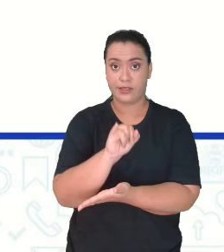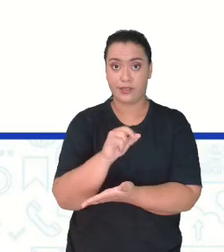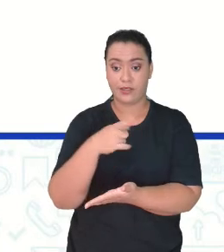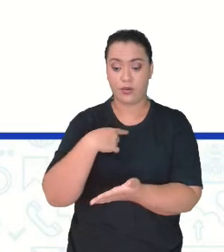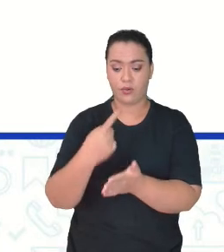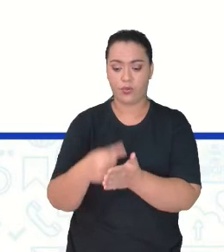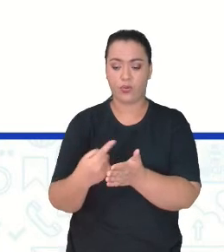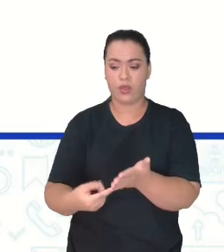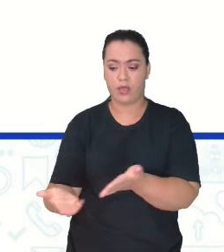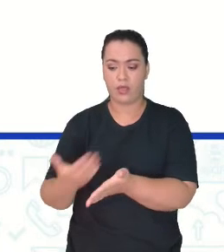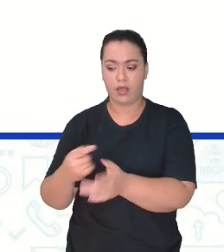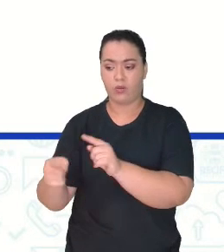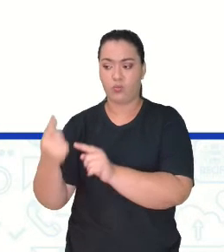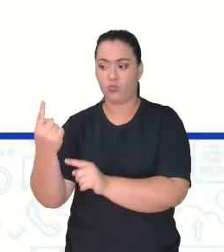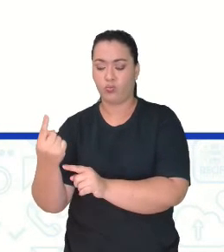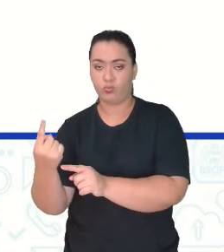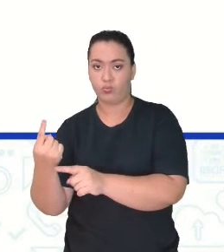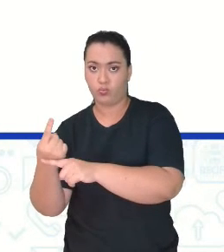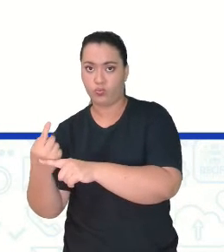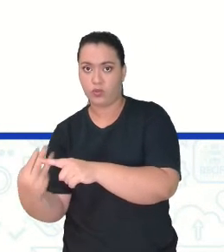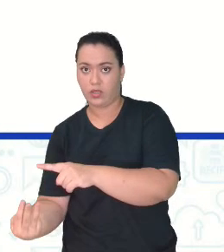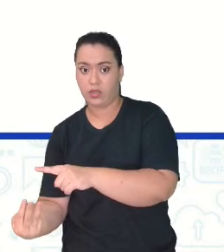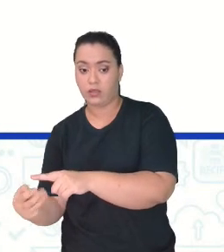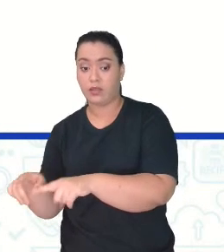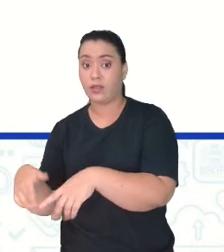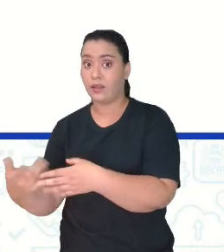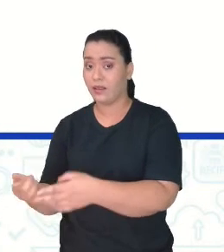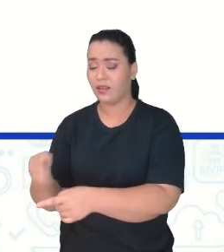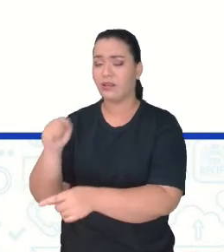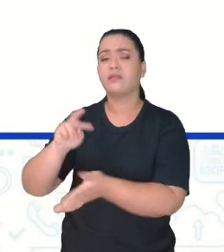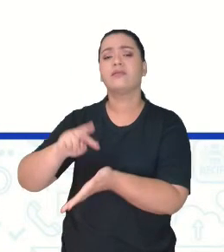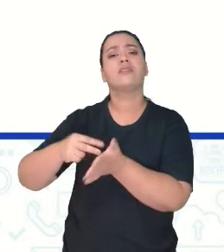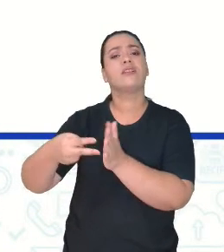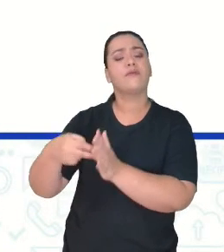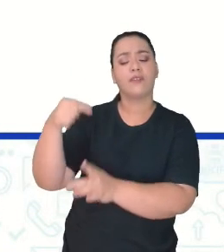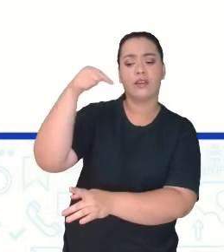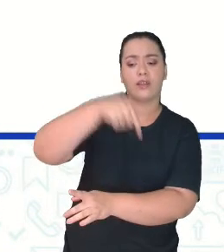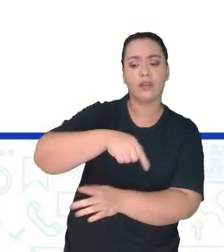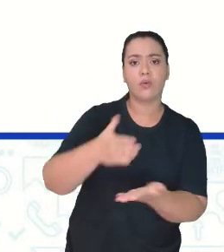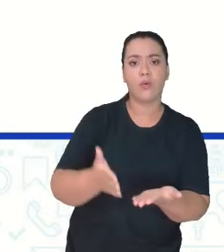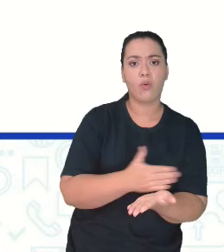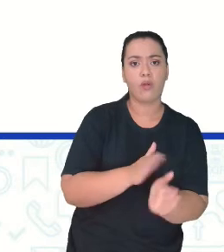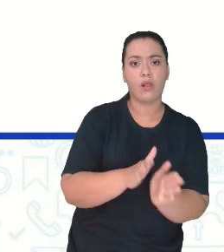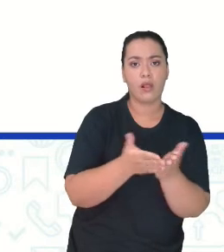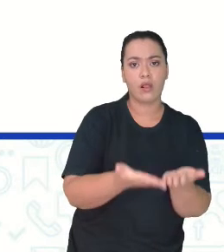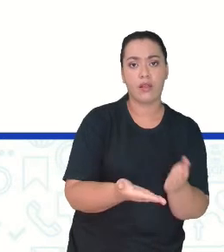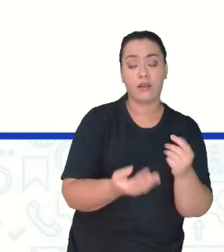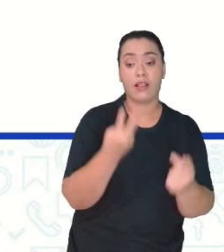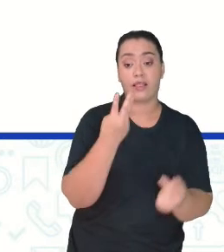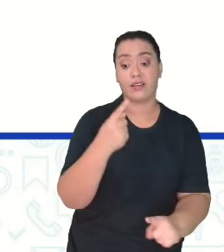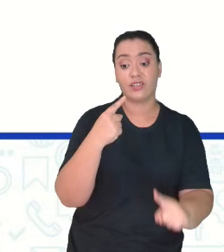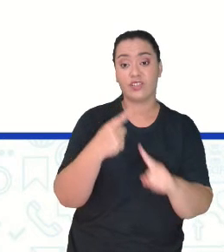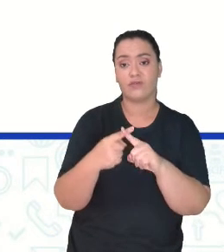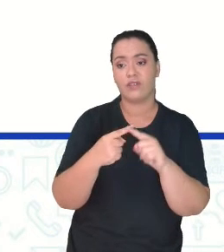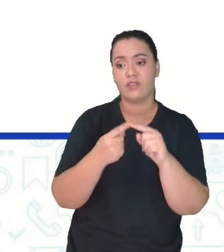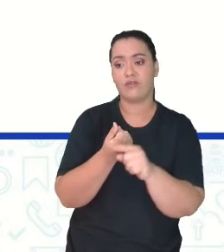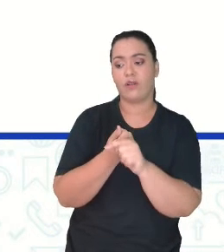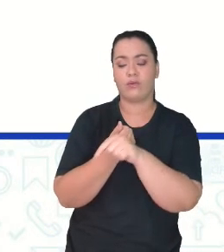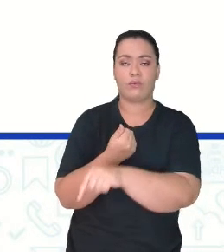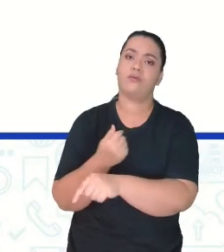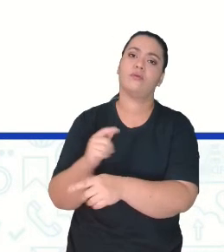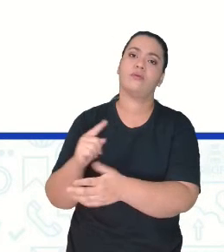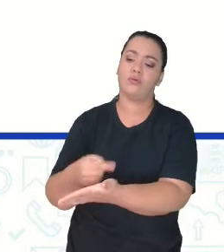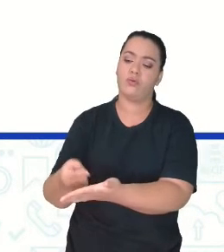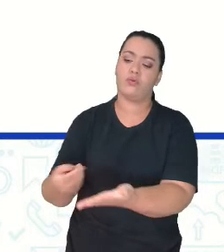é 1/3 do livro, o livro é 3 vezes o preço do caderno. certo? E agora aí eu vou ter